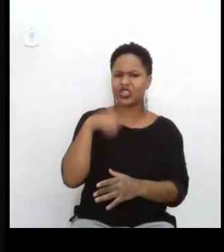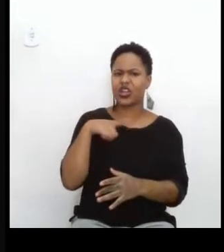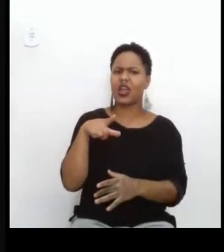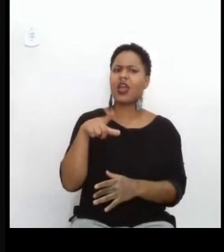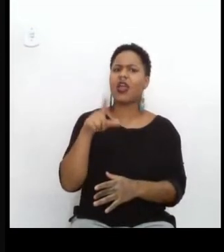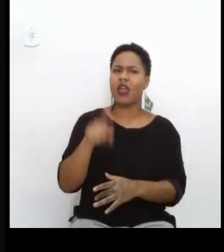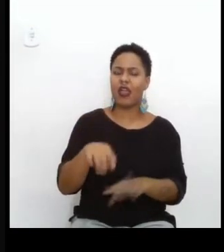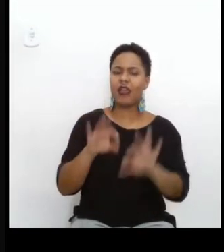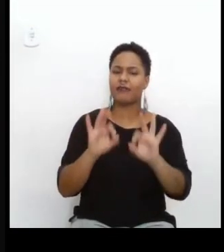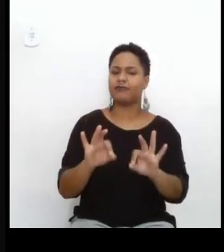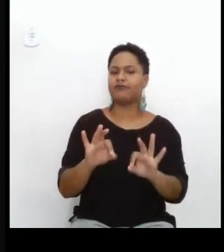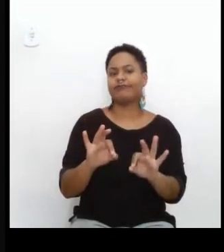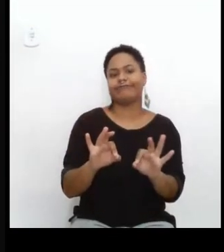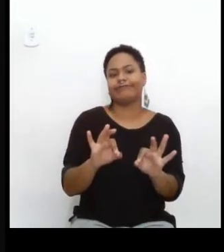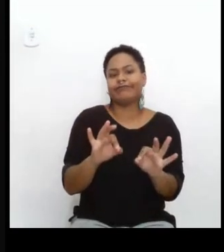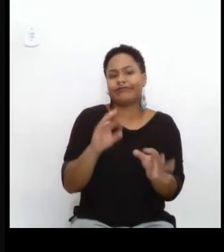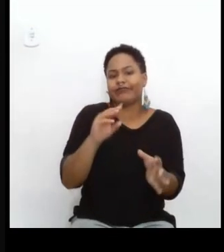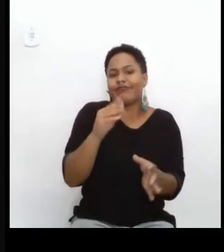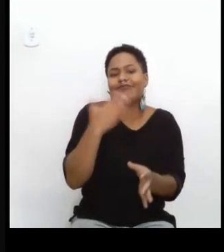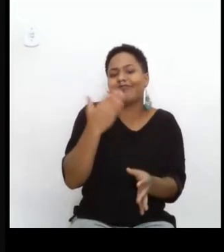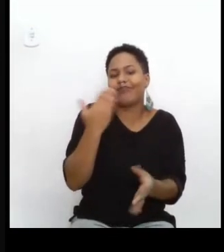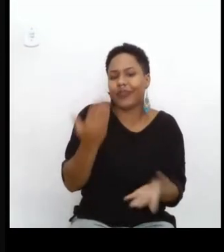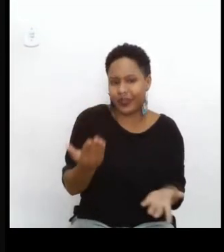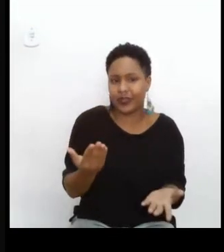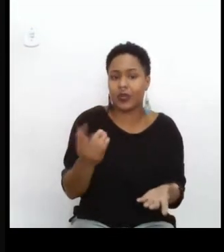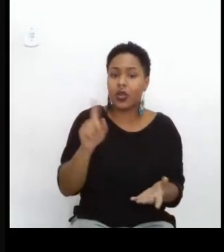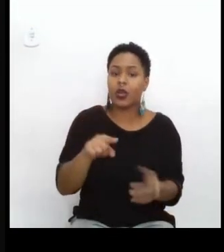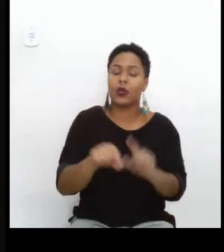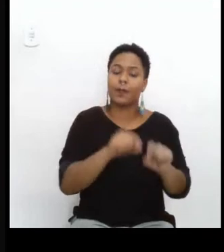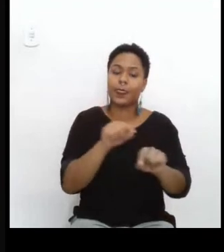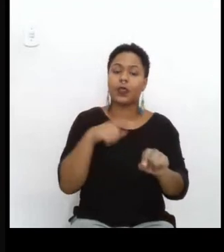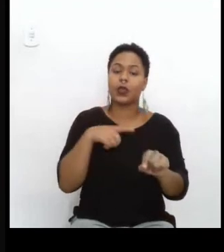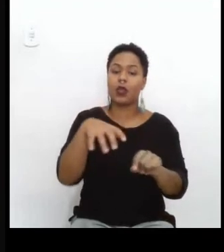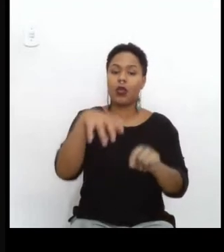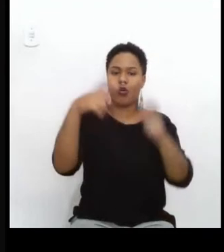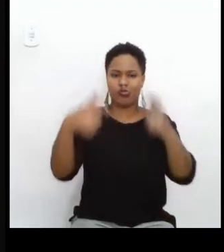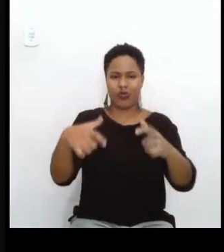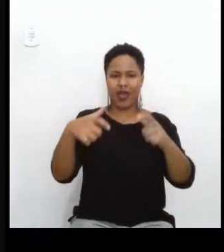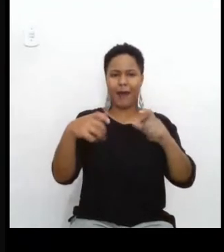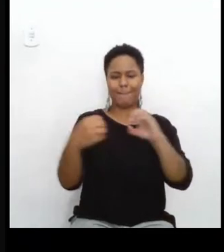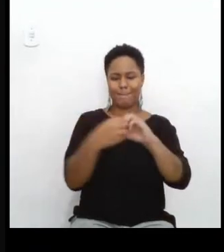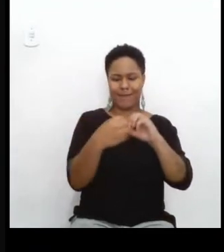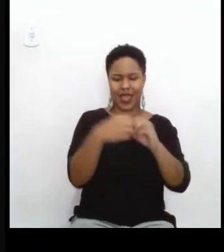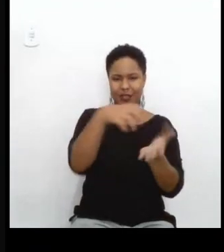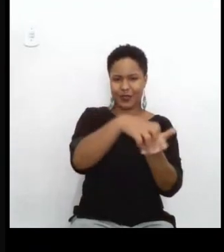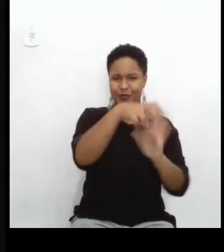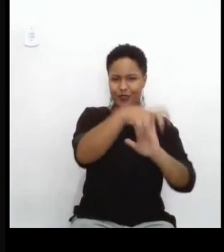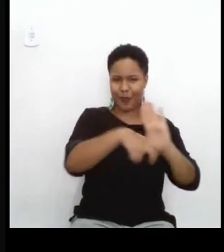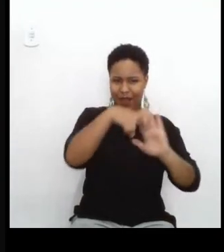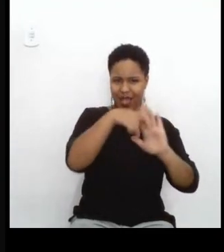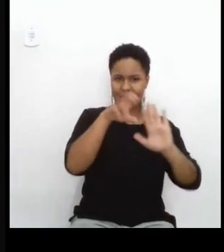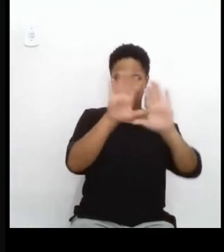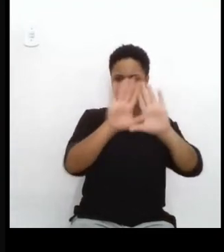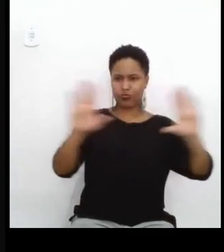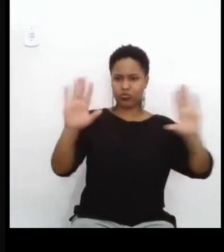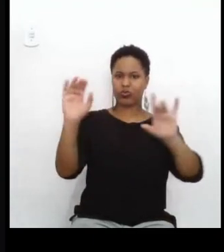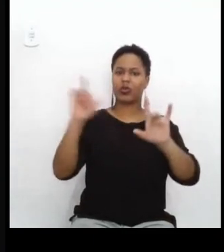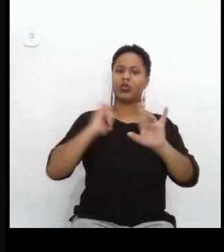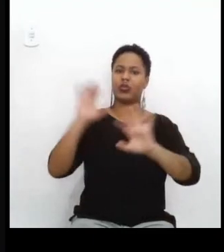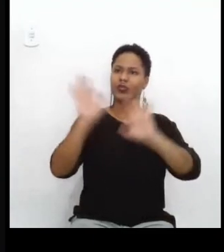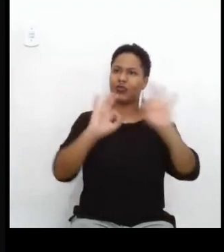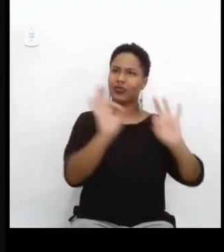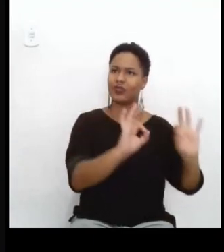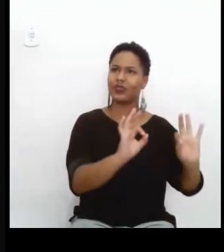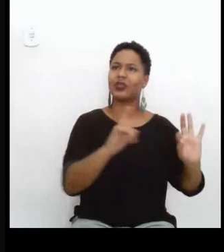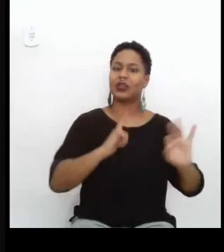sercar encostar o norte Parque se levantar limita Daniele no arquivo ser toda minha nessa da